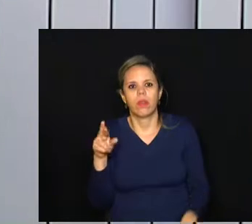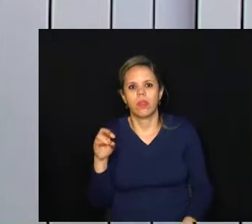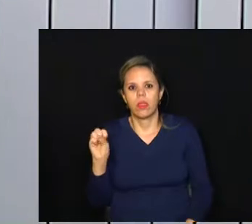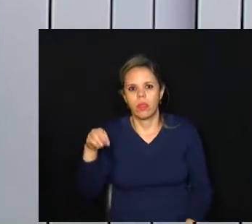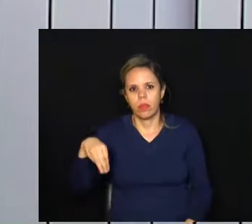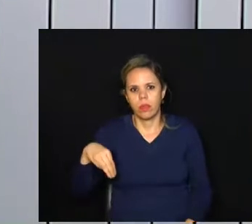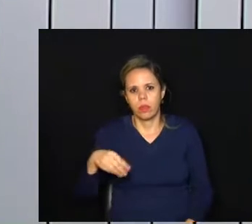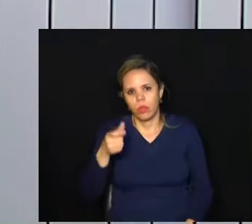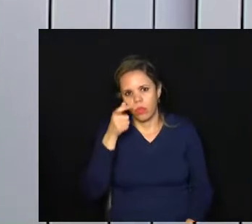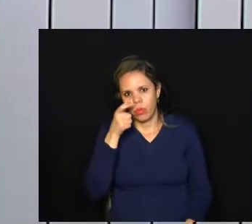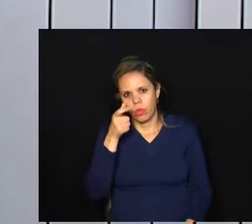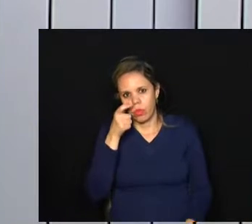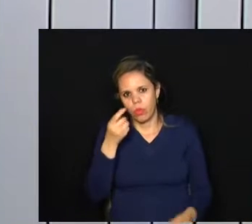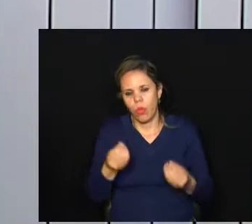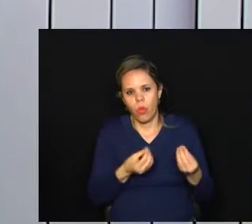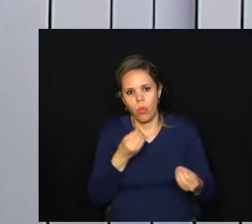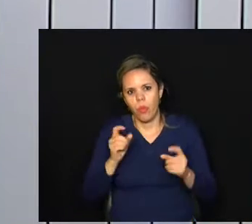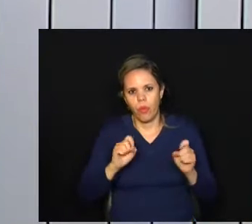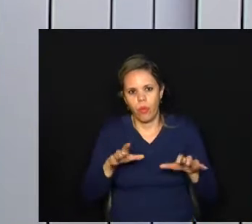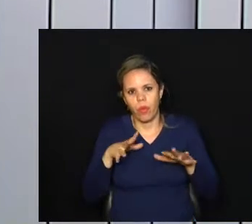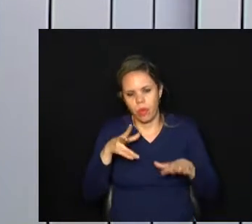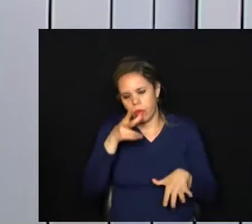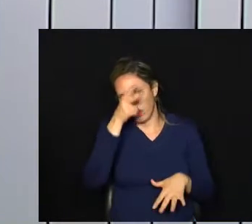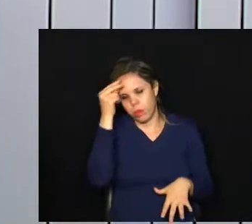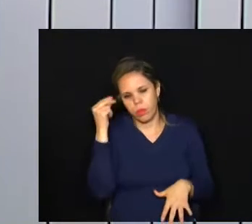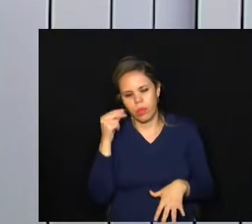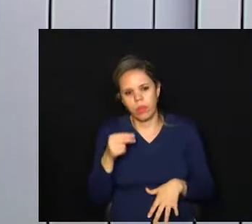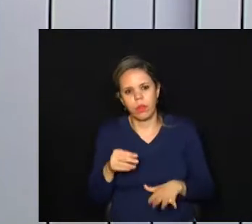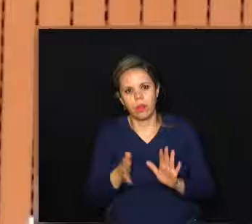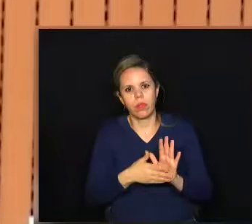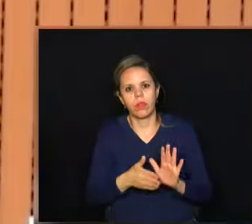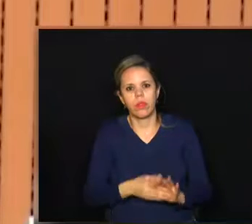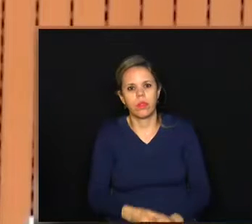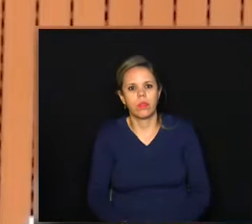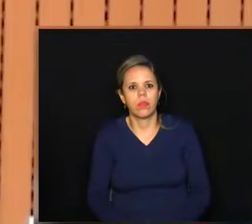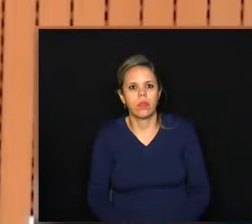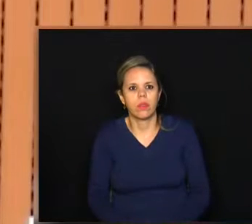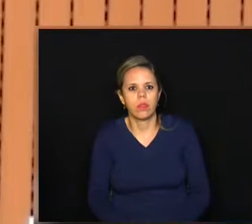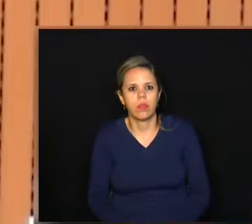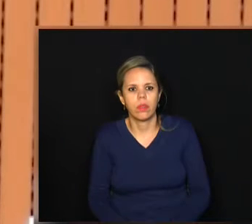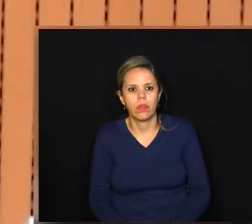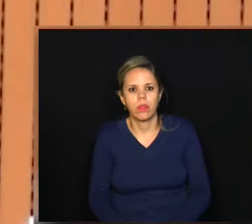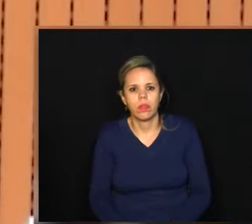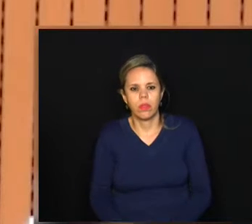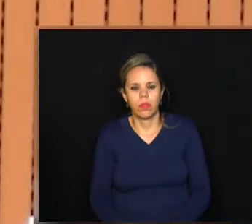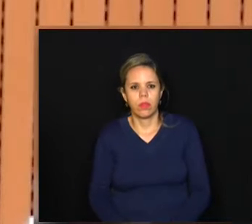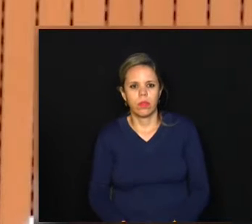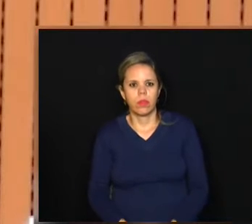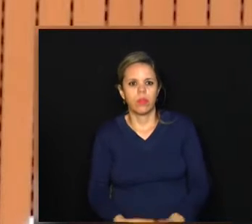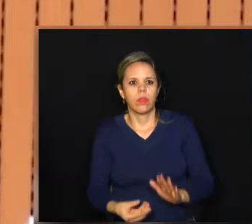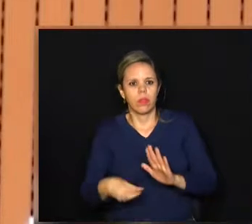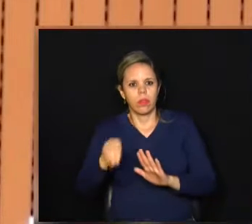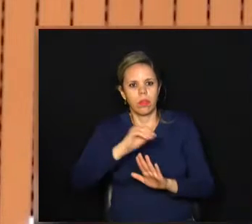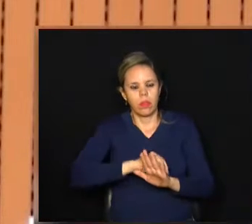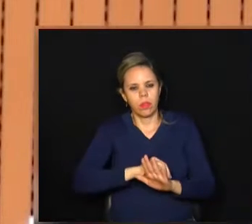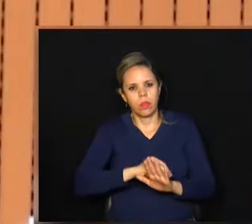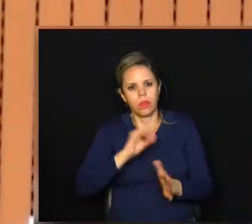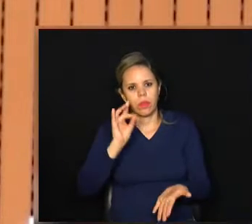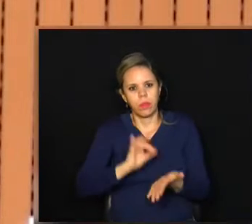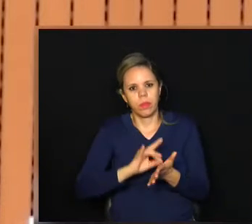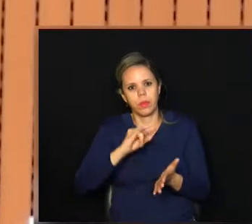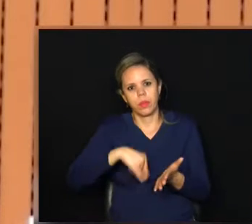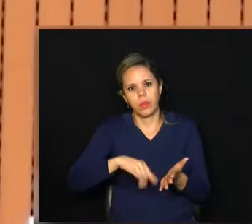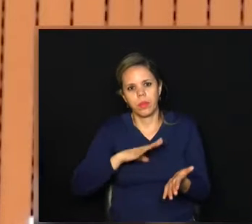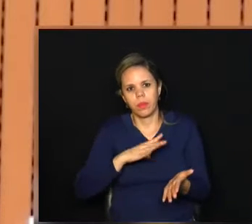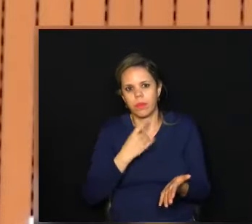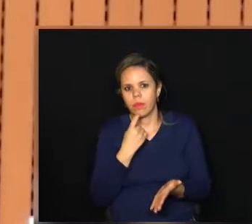Gomes. Acompanhe como foi a audiência pública e a proposta. Fica instituído no calendário oficial do